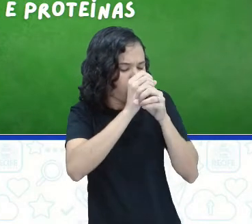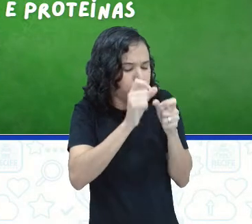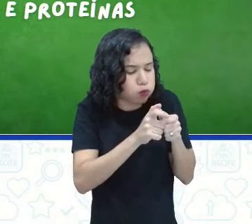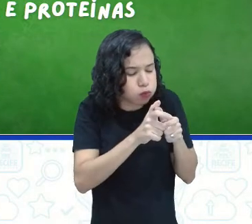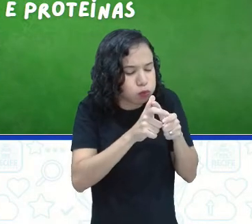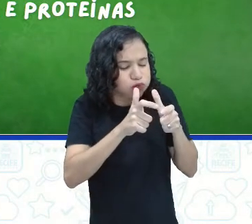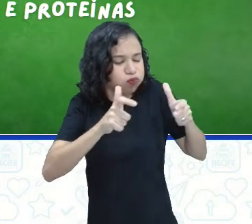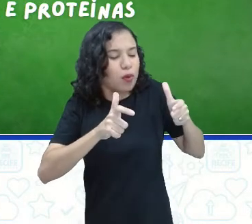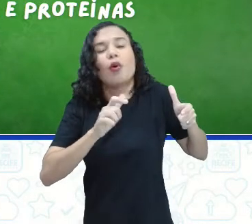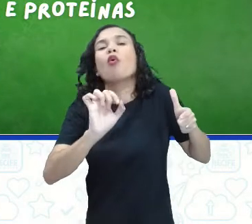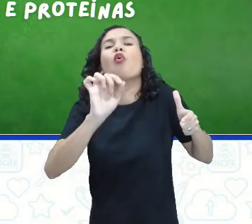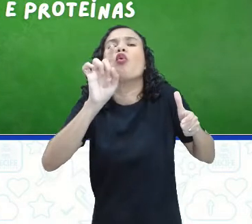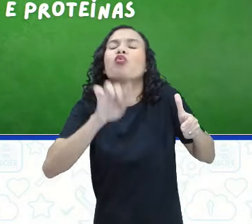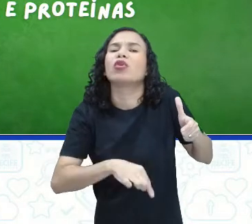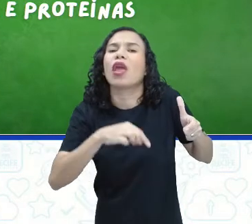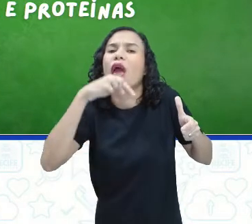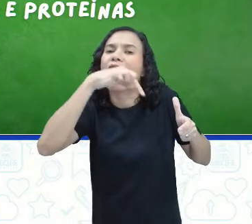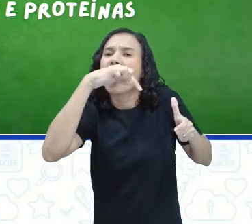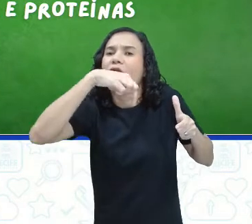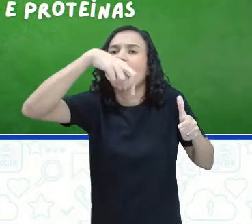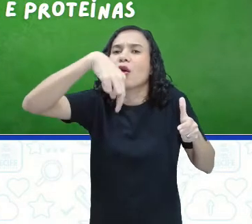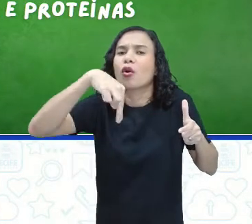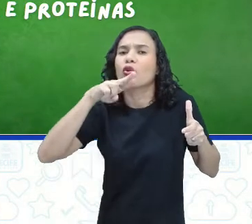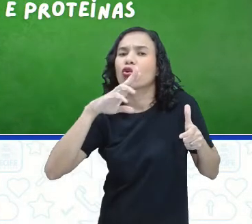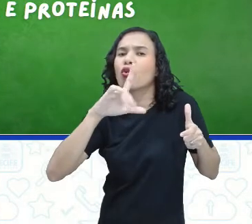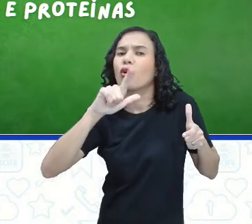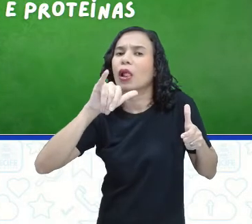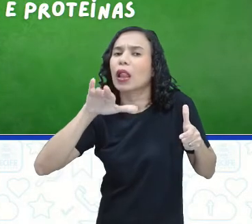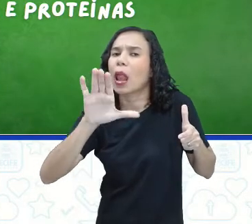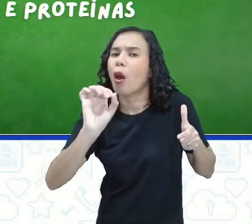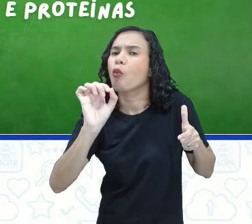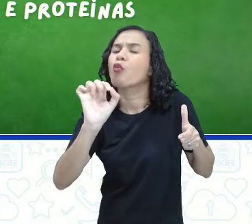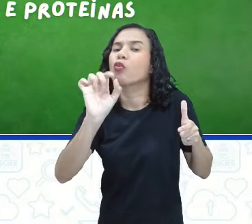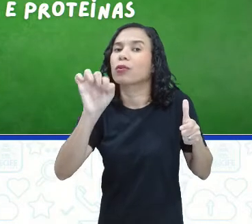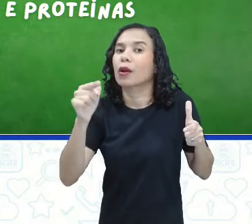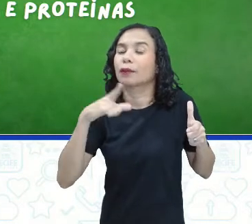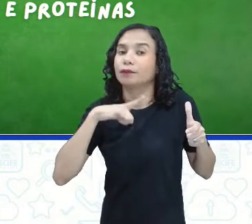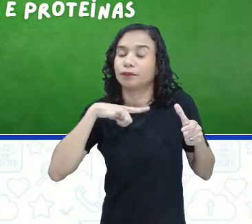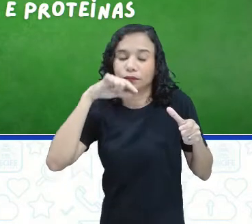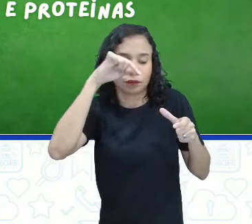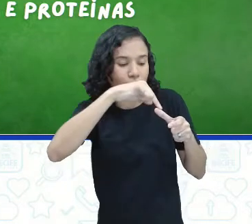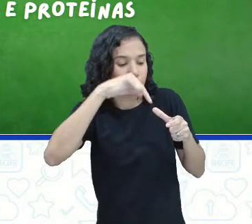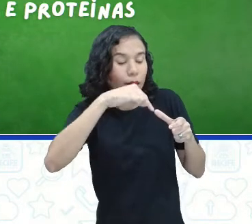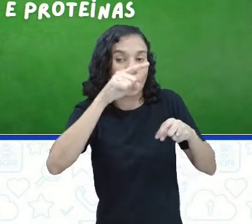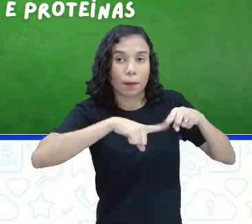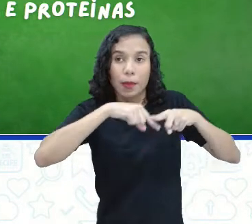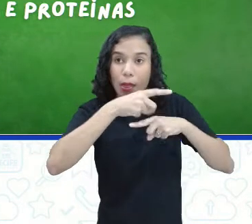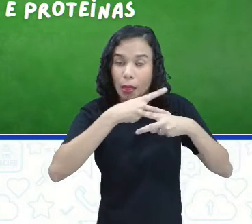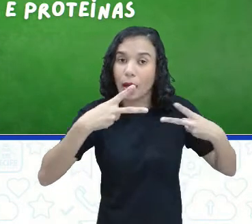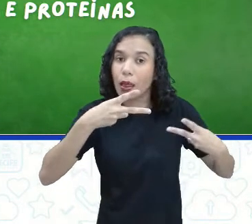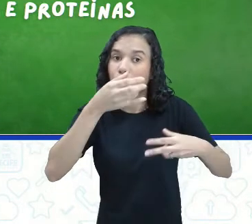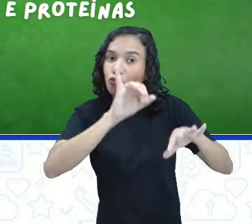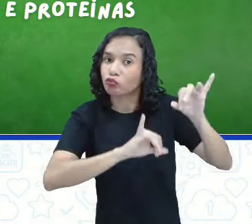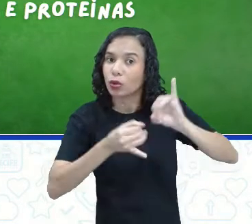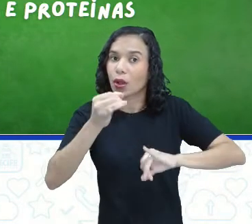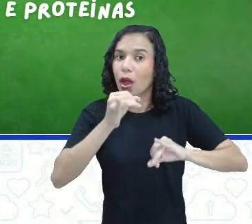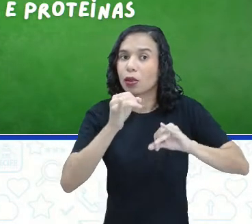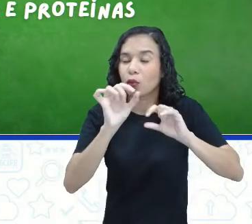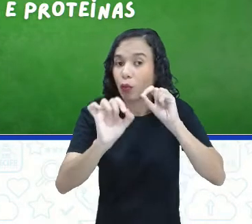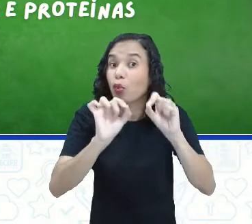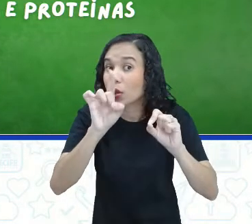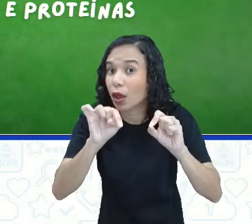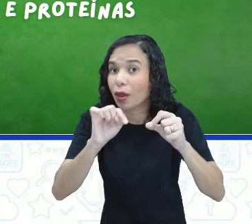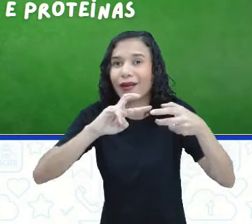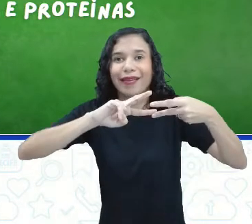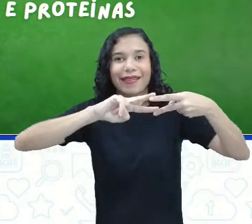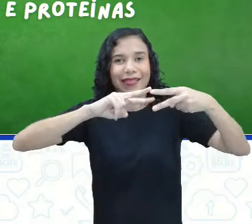núcleo. Como é esse núcleo, né? Então, o núcleo, ele apresenta o material genético. O que é o material genético?